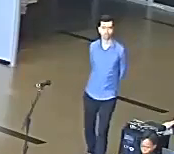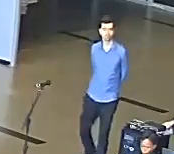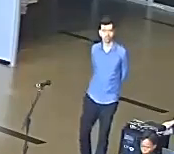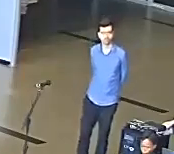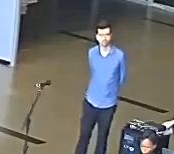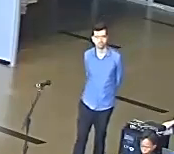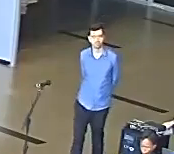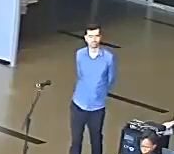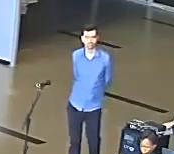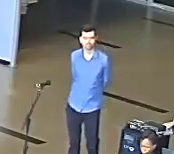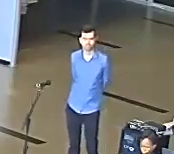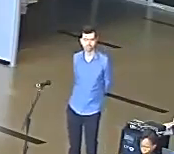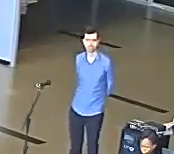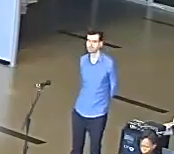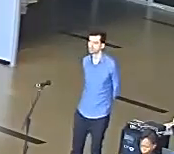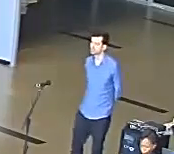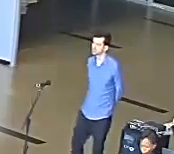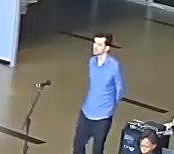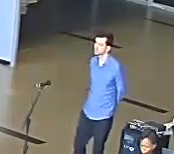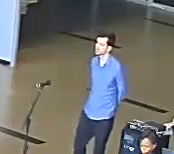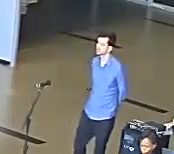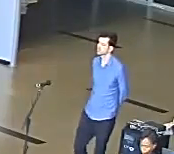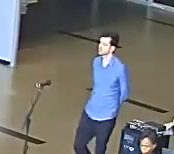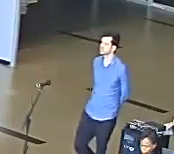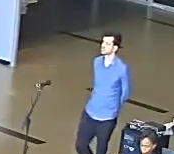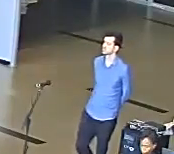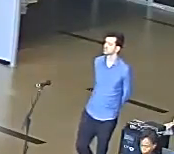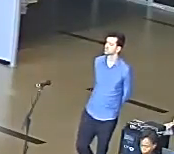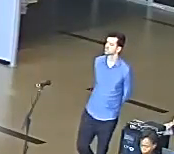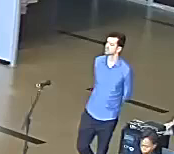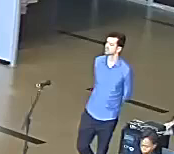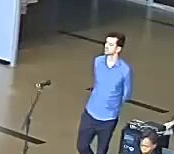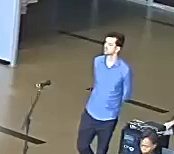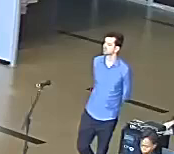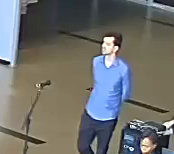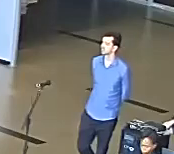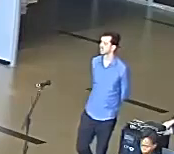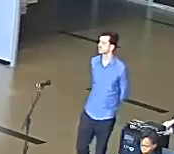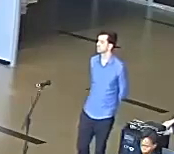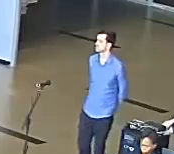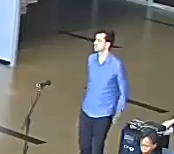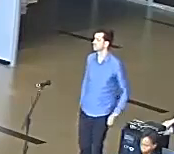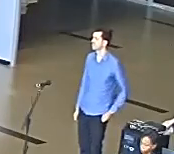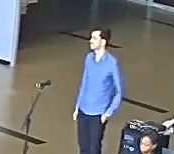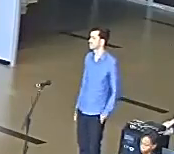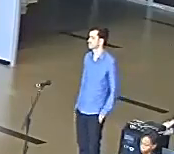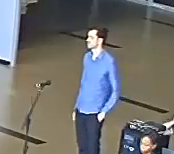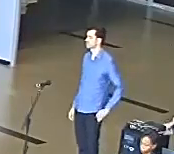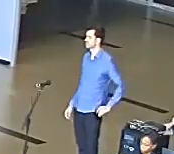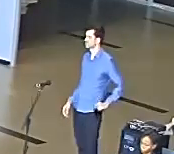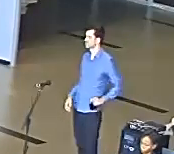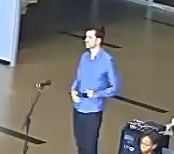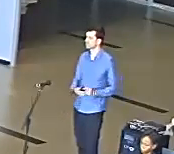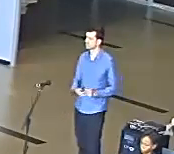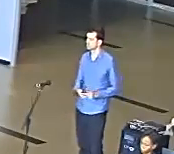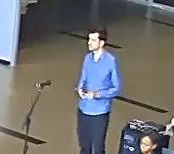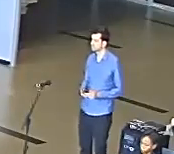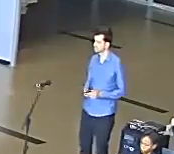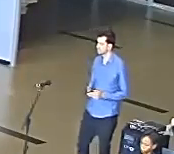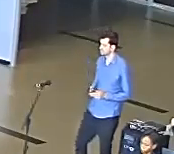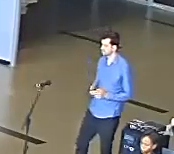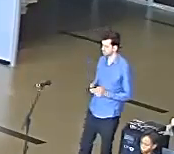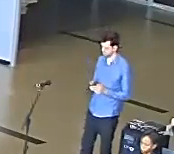mesa aqui e os senhores do público né que estão me escutando eh o assunto